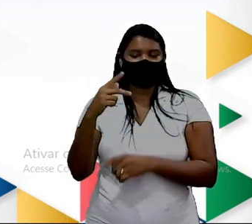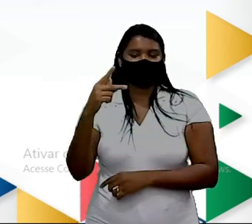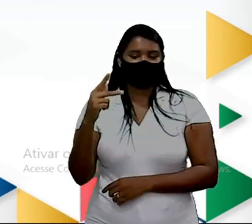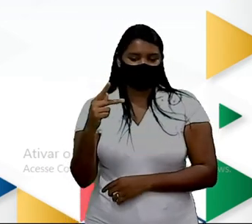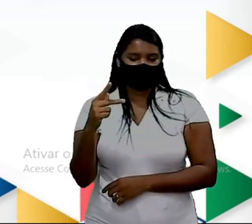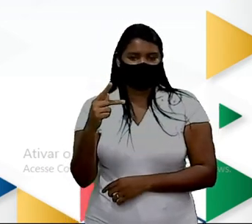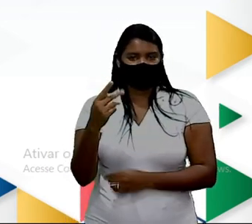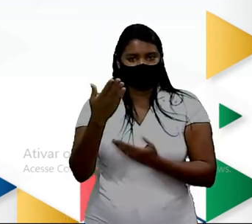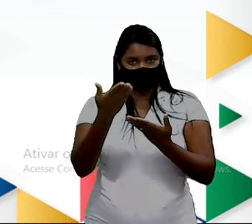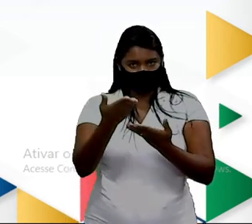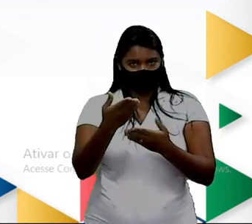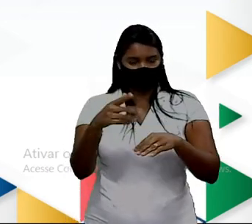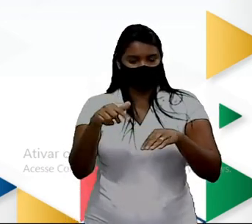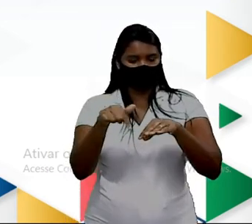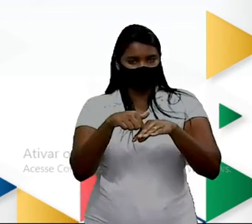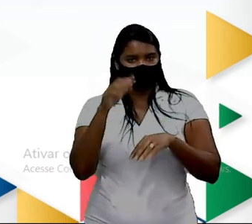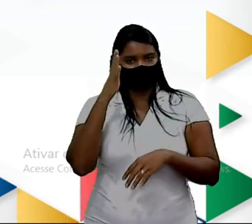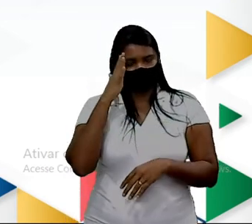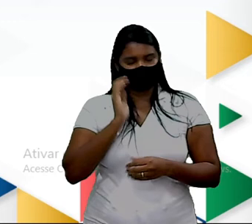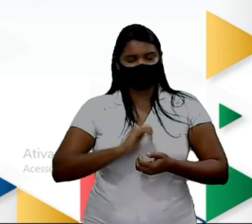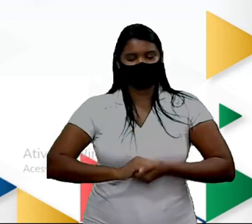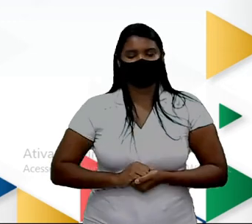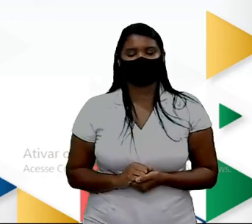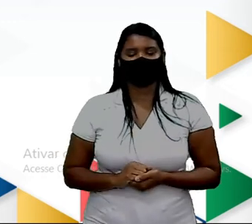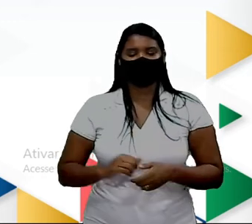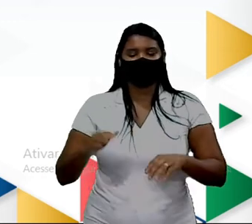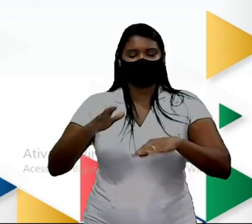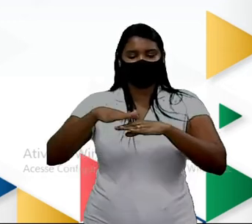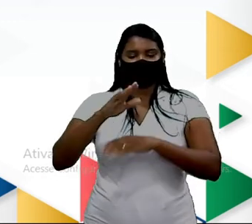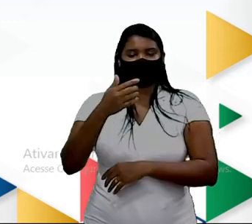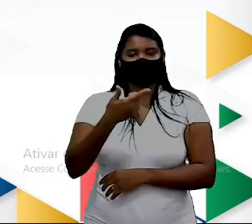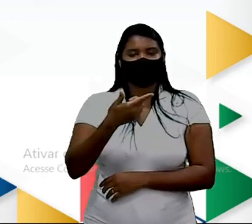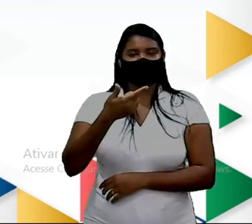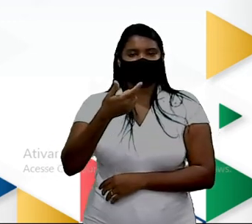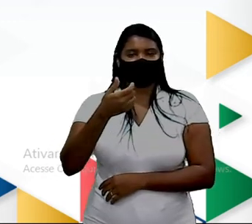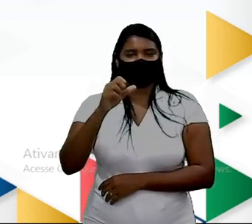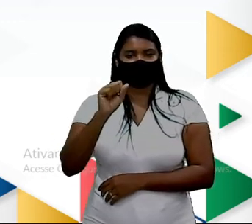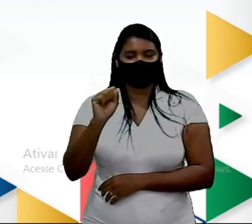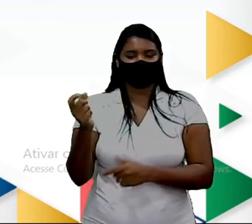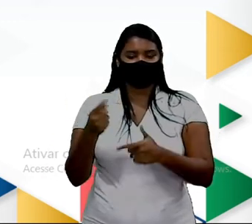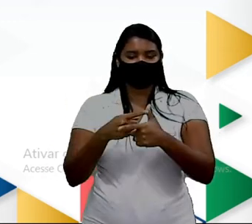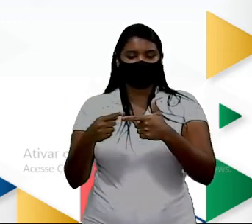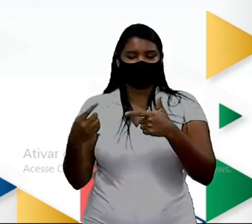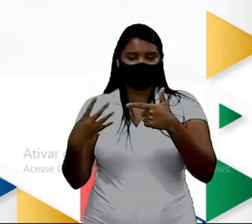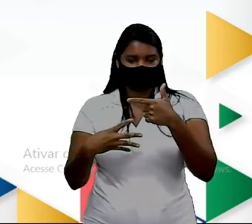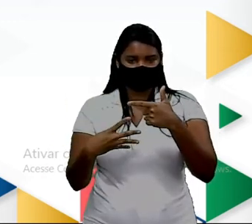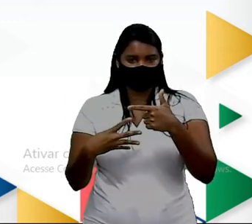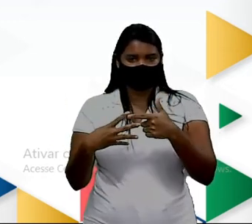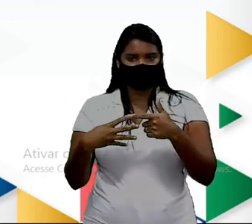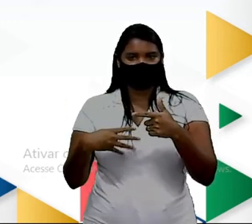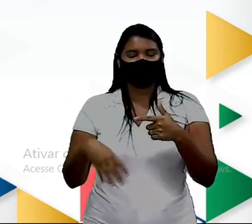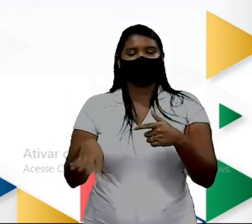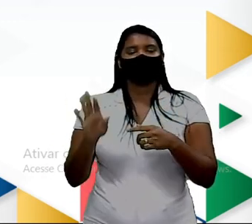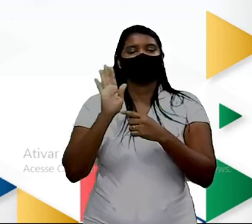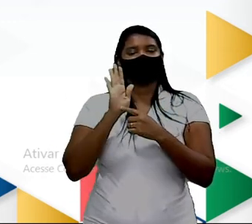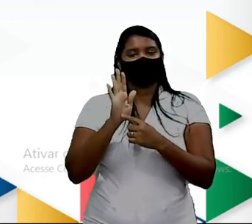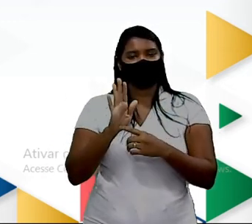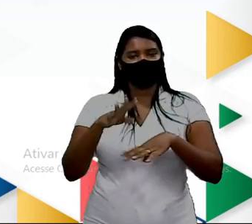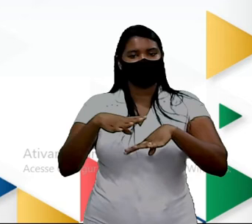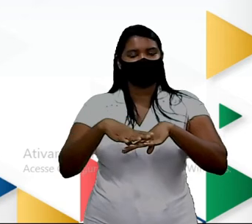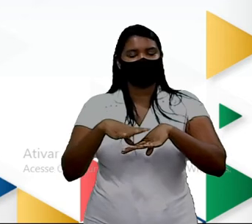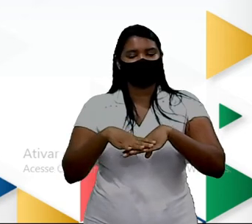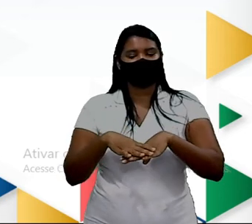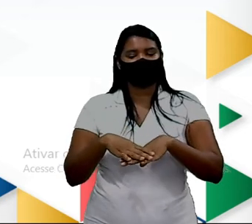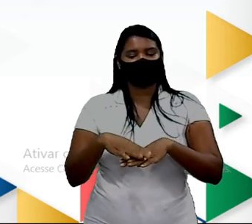é o teu pé, tá? Mais 28 dividido por 4. Isso é um modelo matemático para chegar aí próximo do calçado,